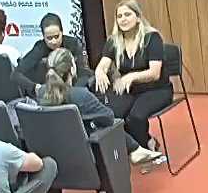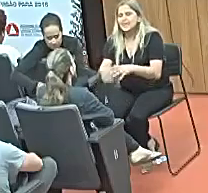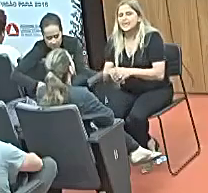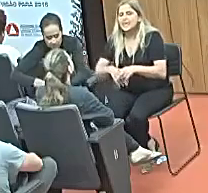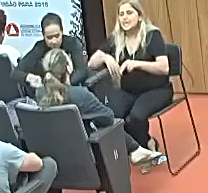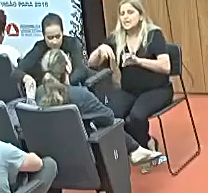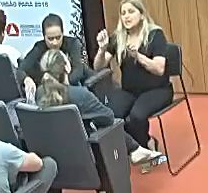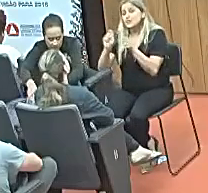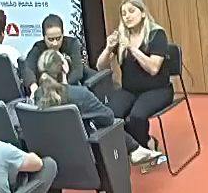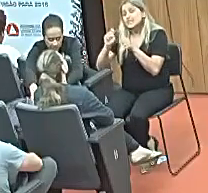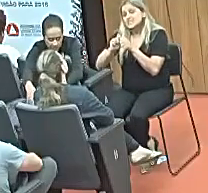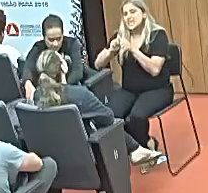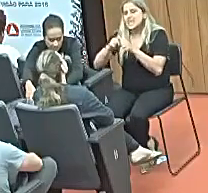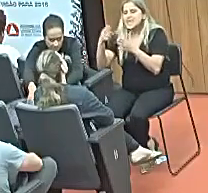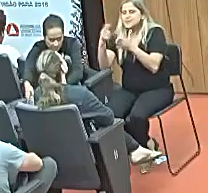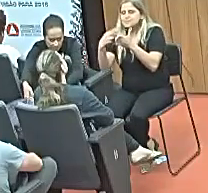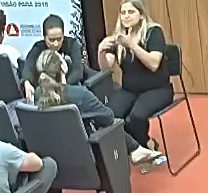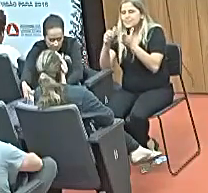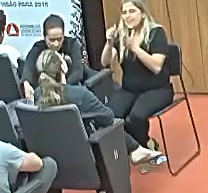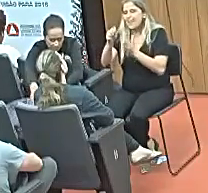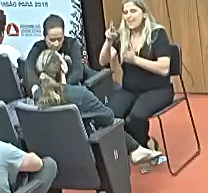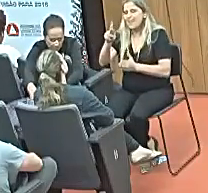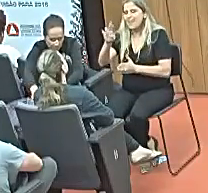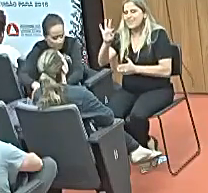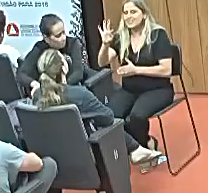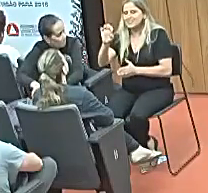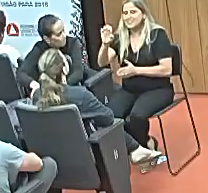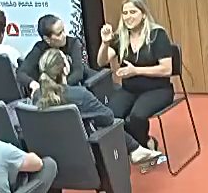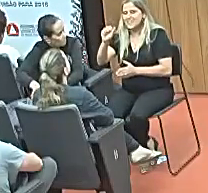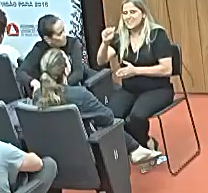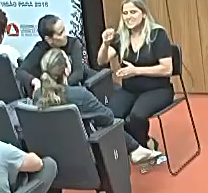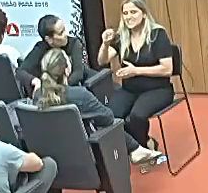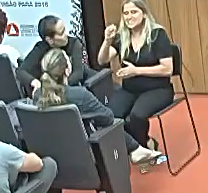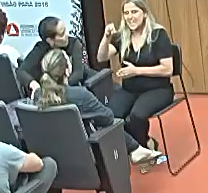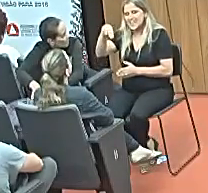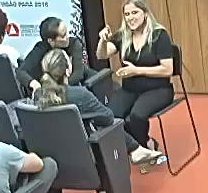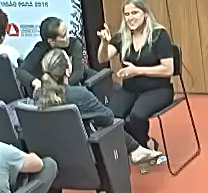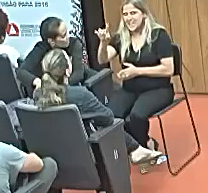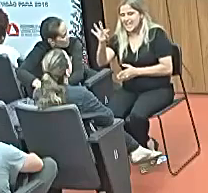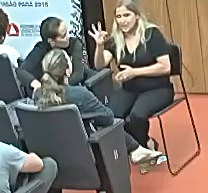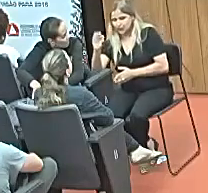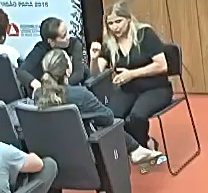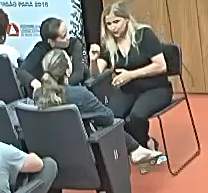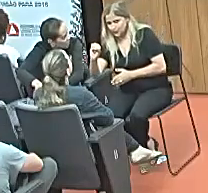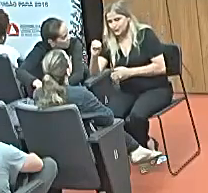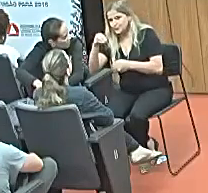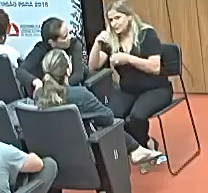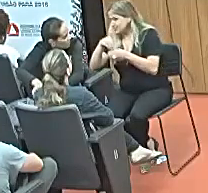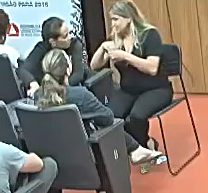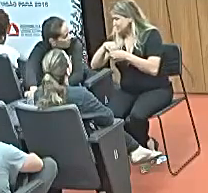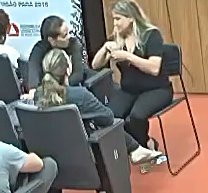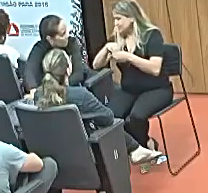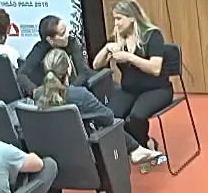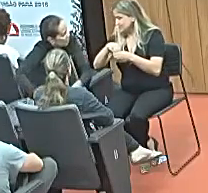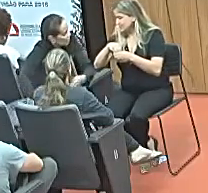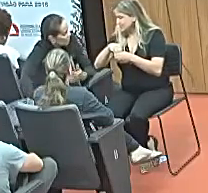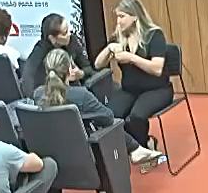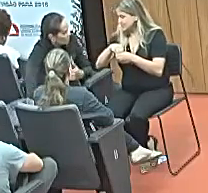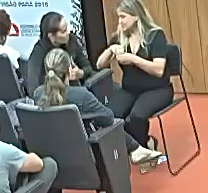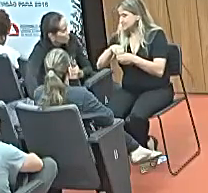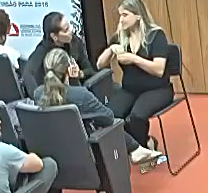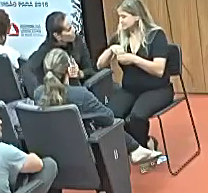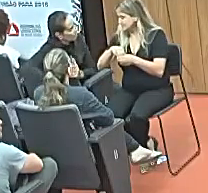no valor de champanhe haja vista não só a riqueza qualidade desenvolvida pela pelas